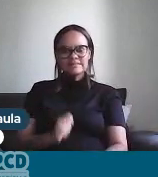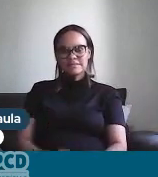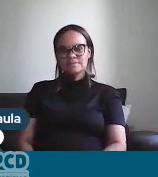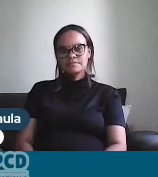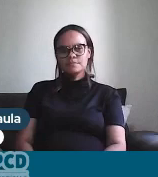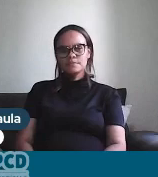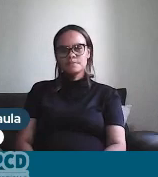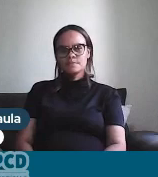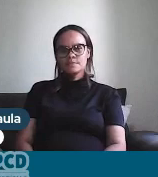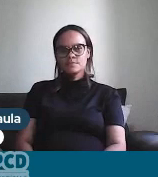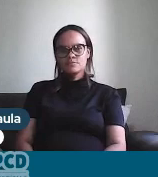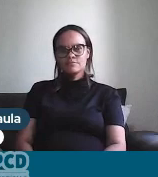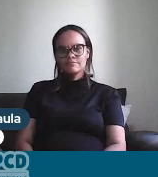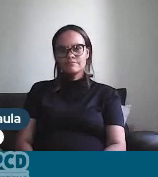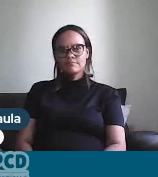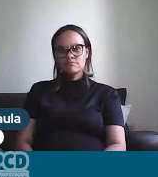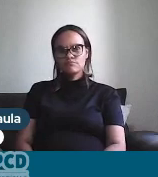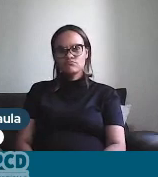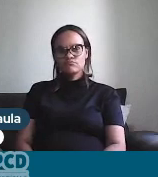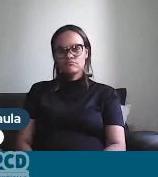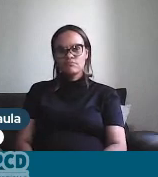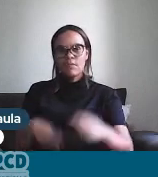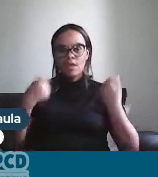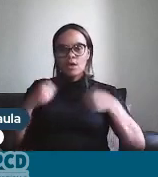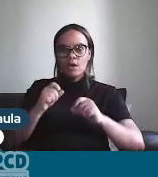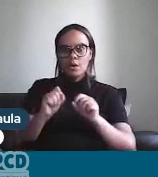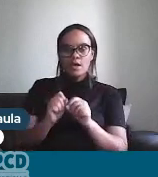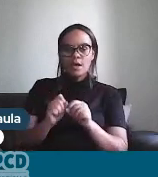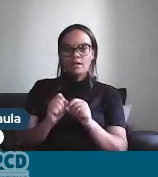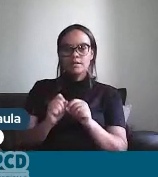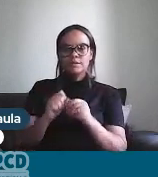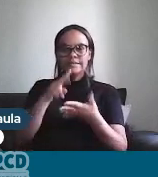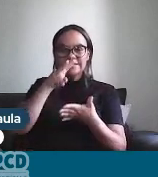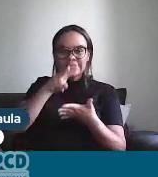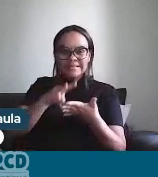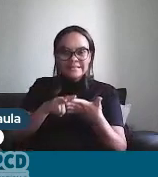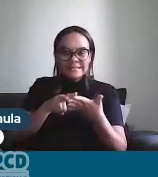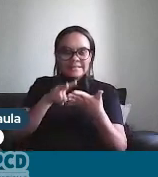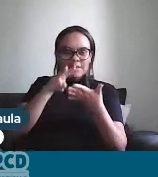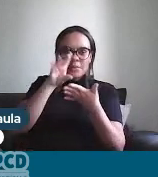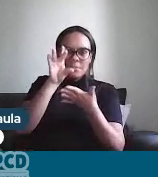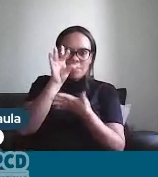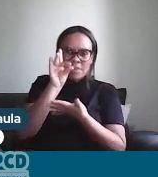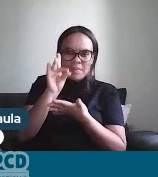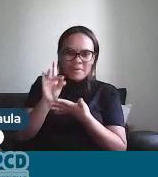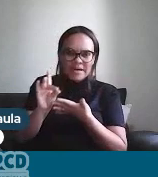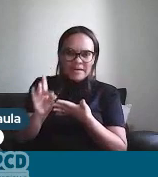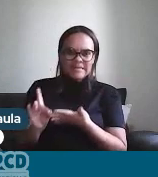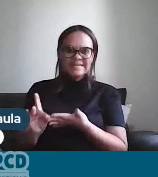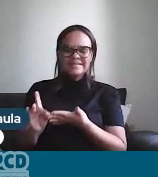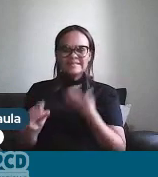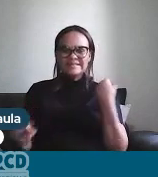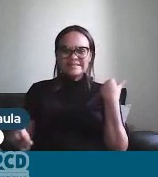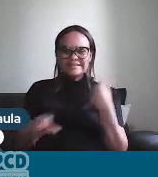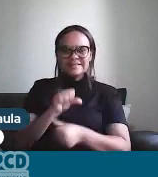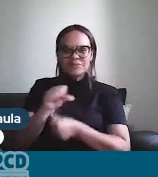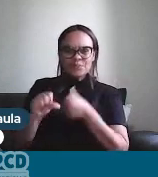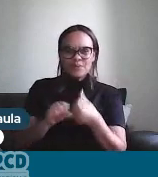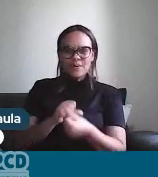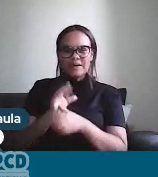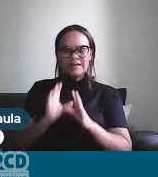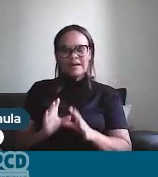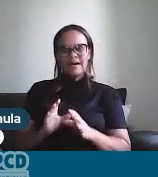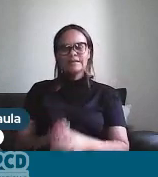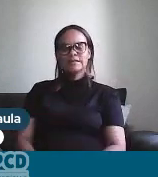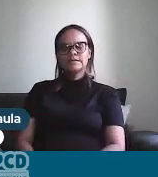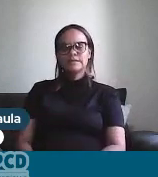chega, né? Então, a gente precisa reajustar, né? Como a gente diz, fica um pouco desbussolado,